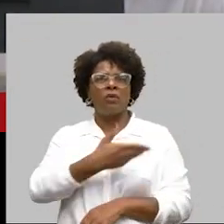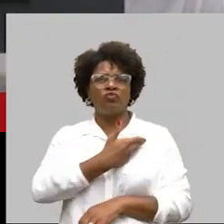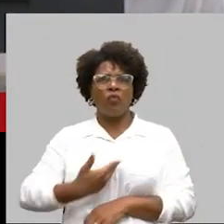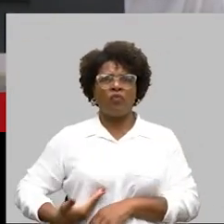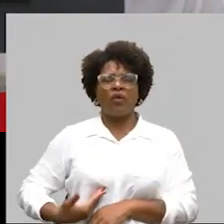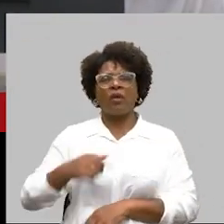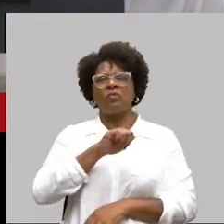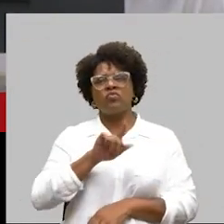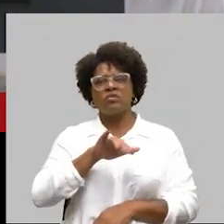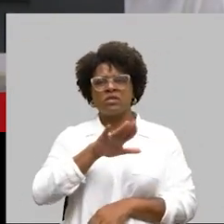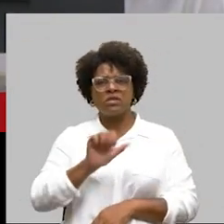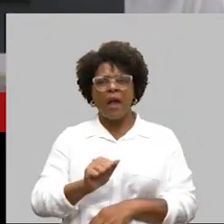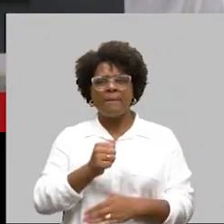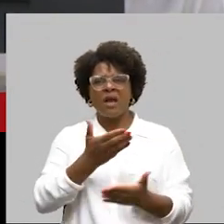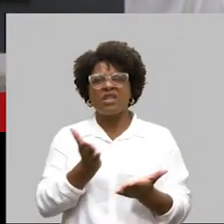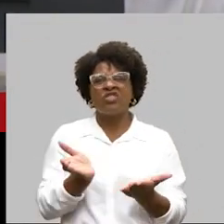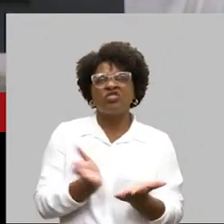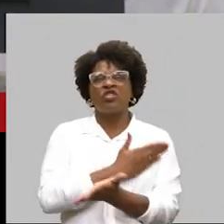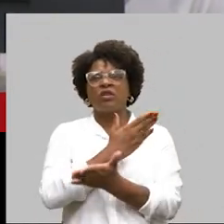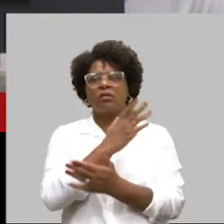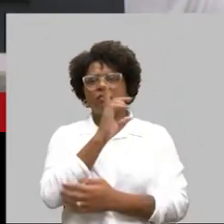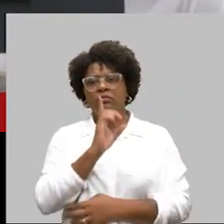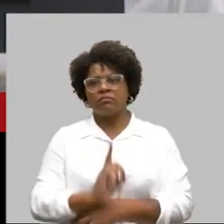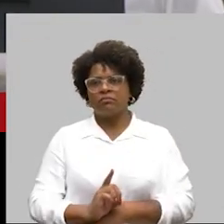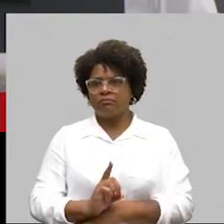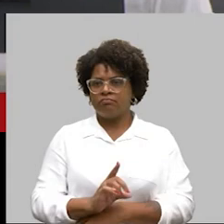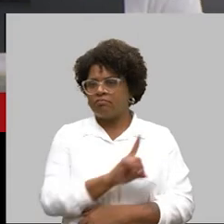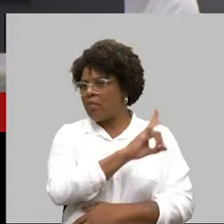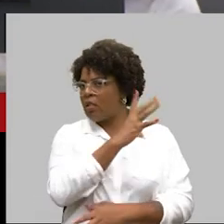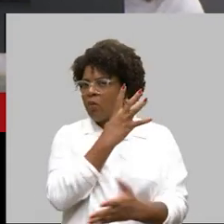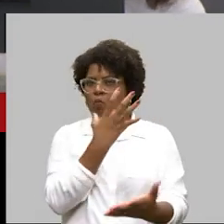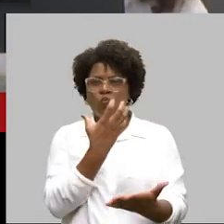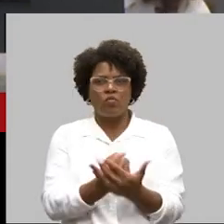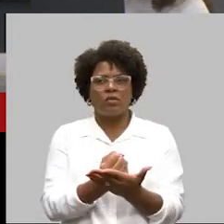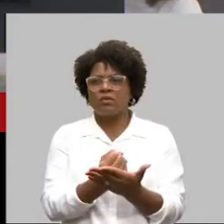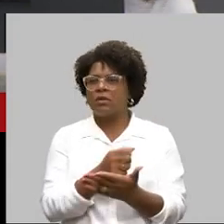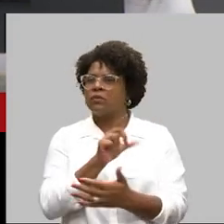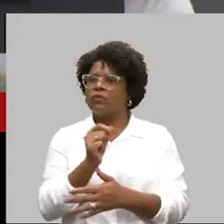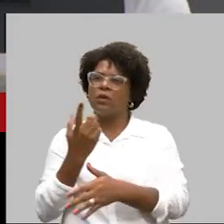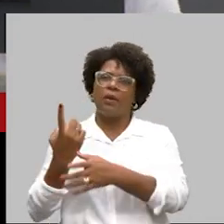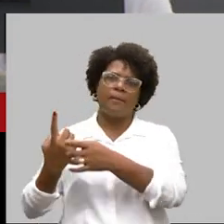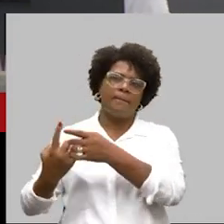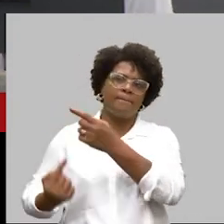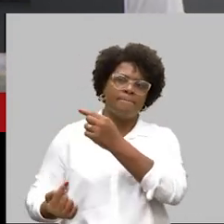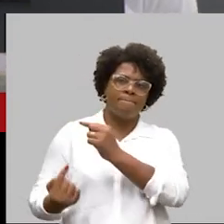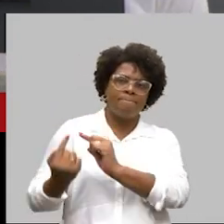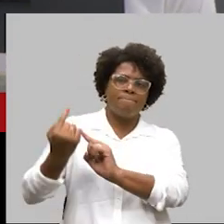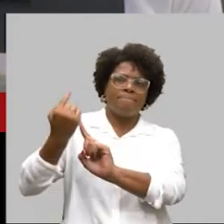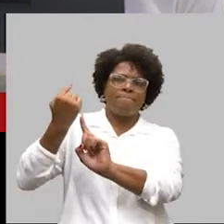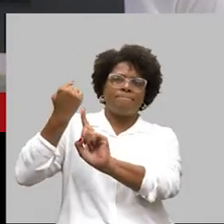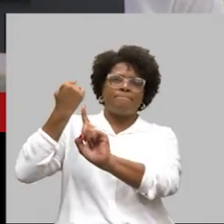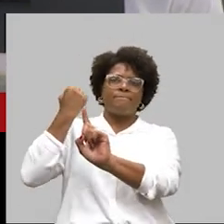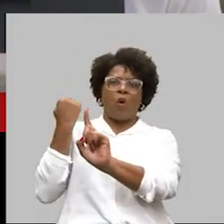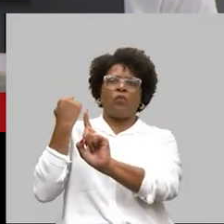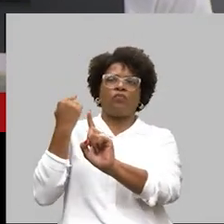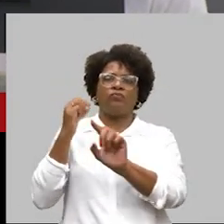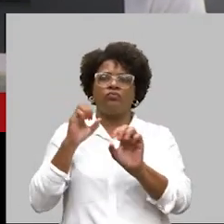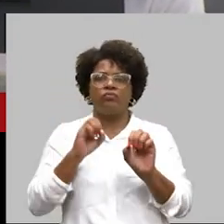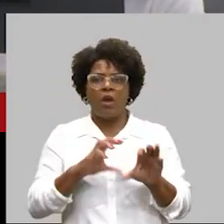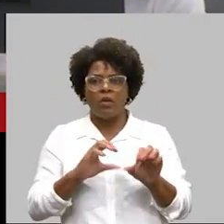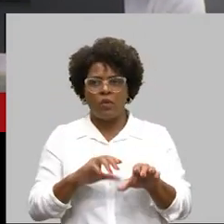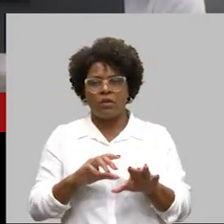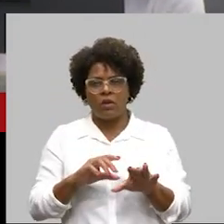direitos nós não permitiremos que o retrocesso na educação do campo e o ataque Continua em